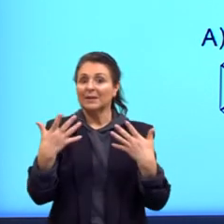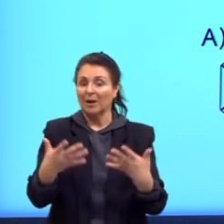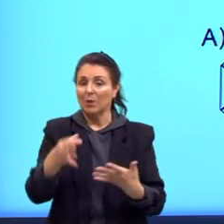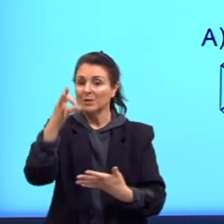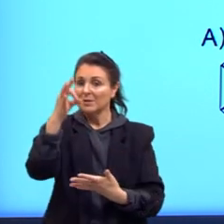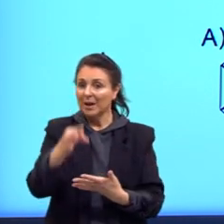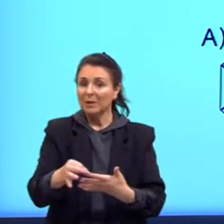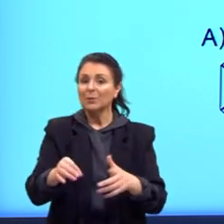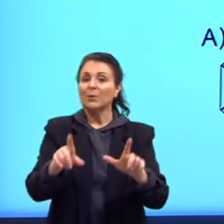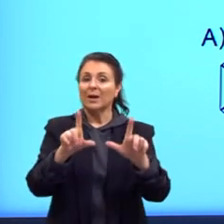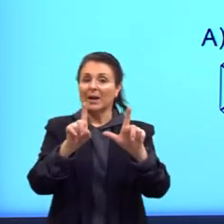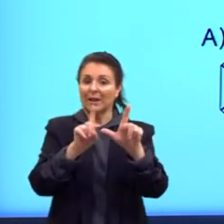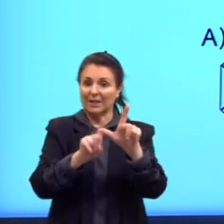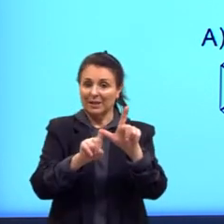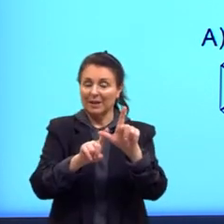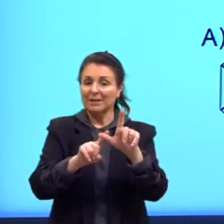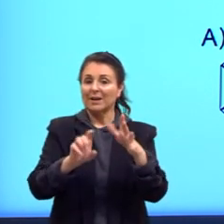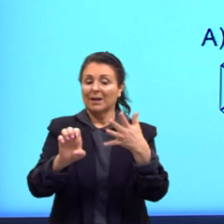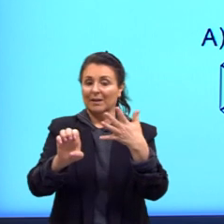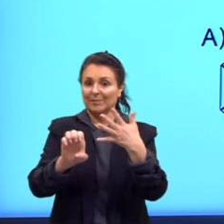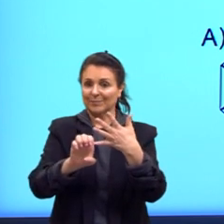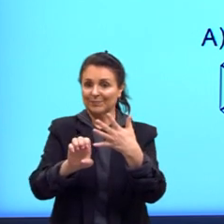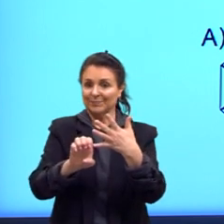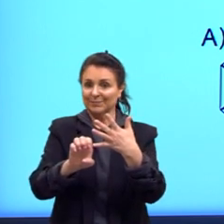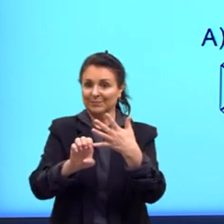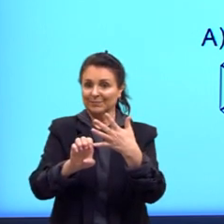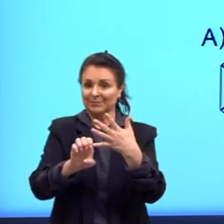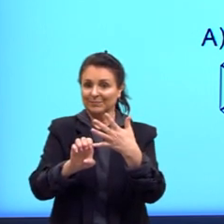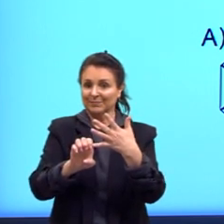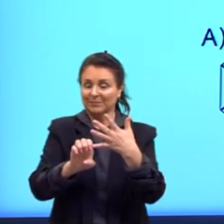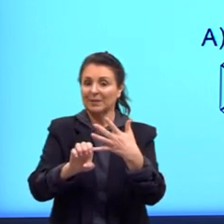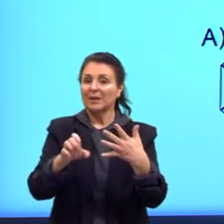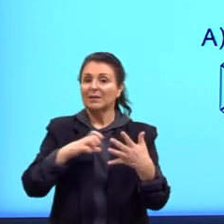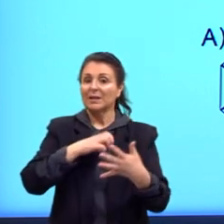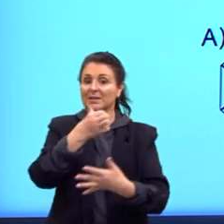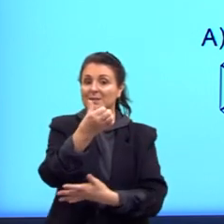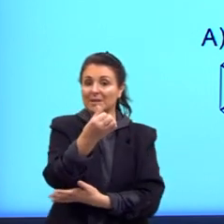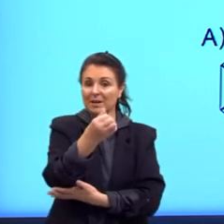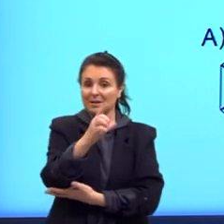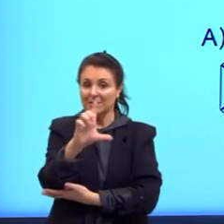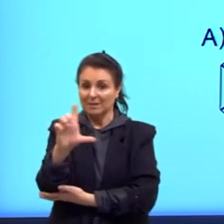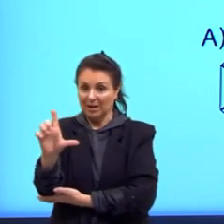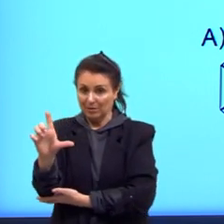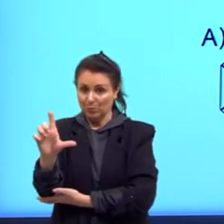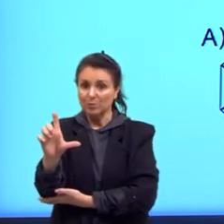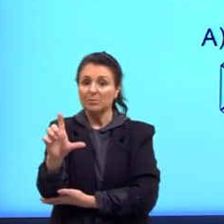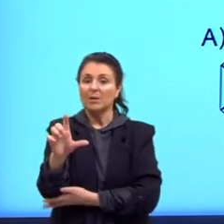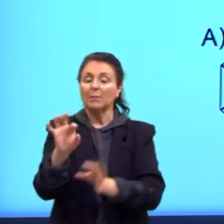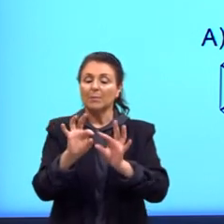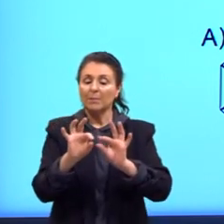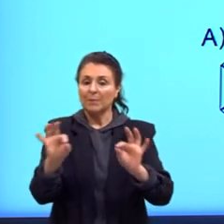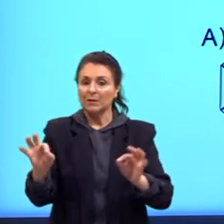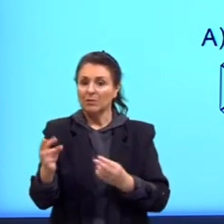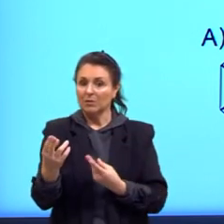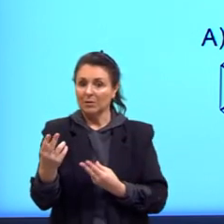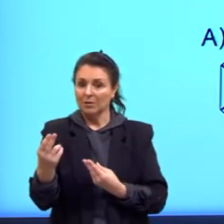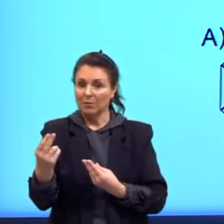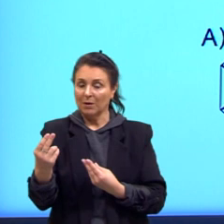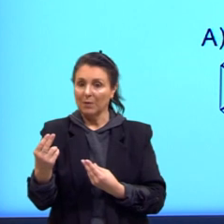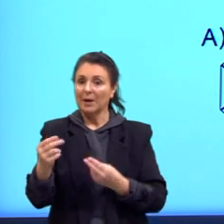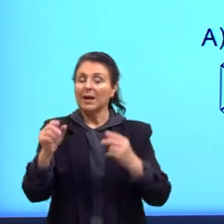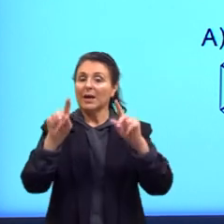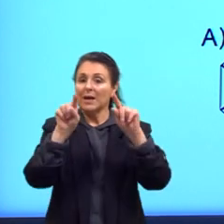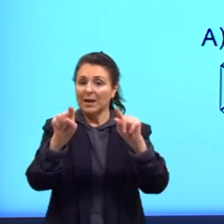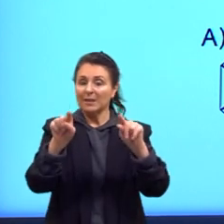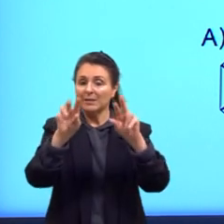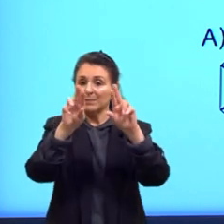e esta figura então aqui como nós temos seis lados né de mesma medida esse polígono é